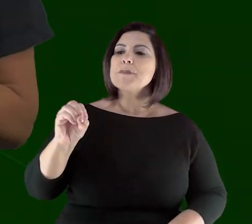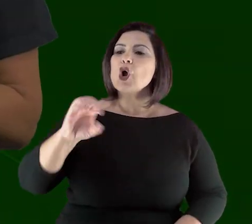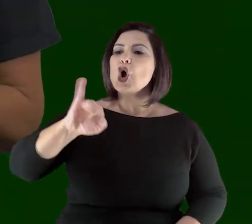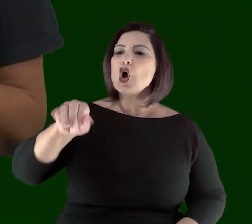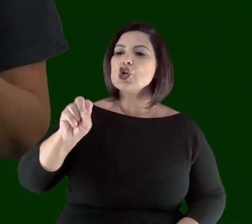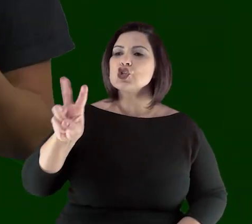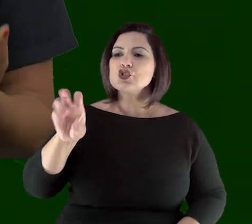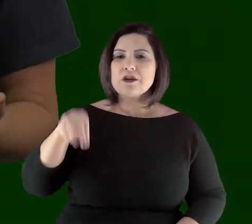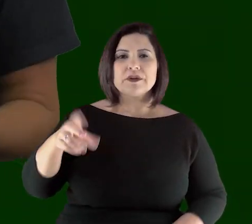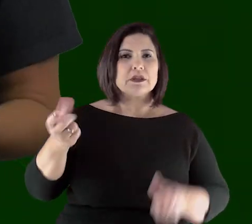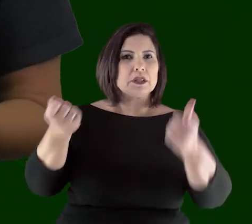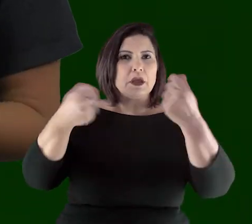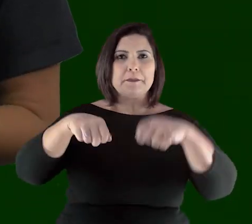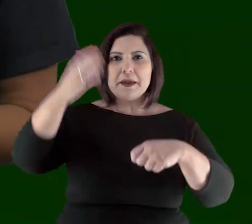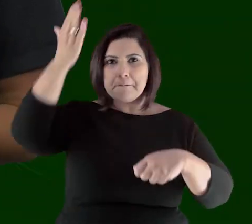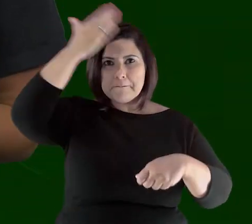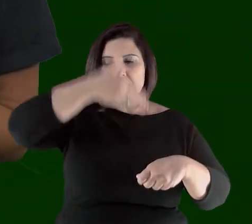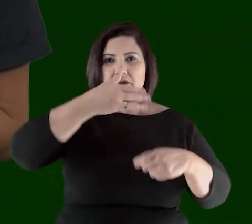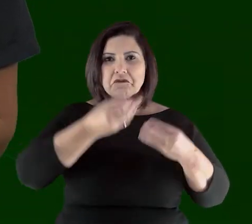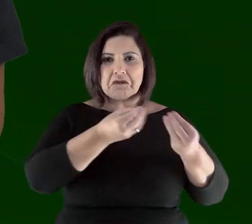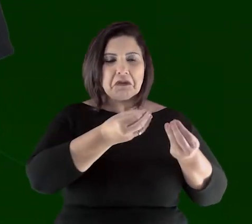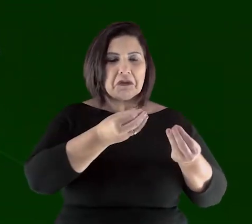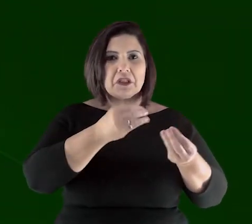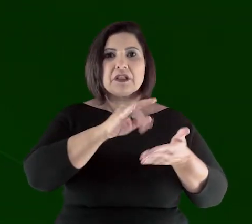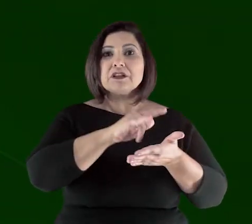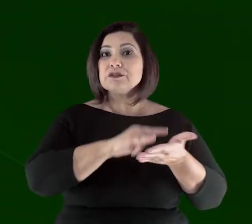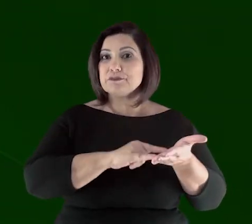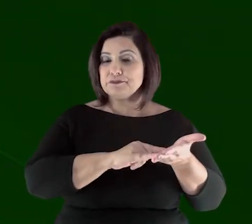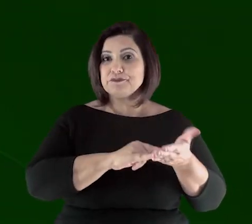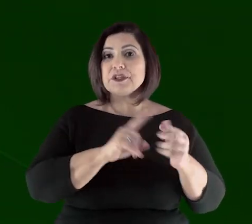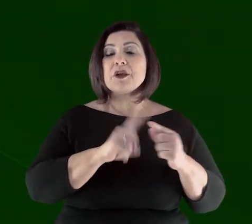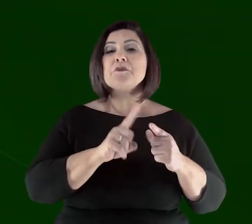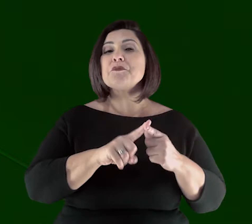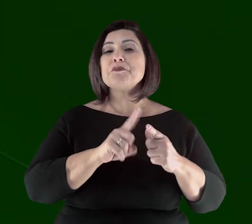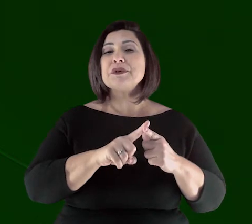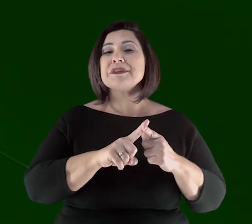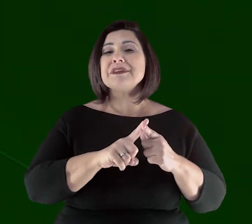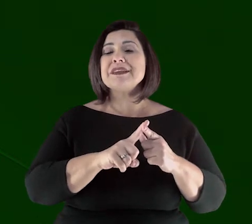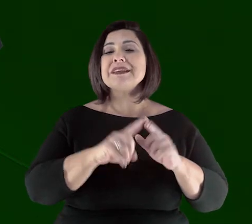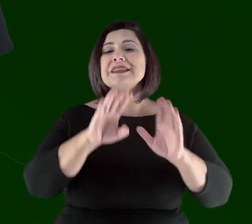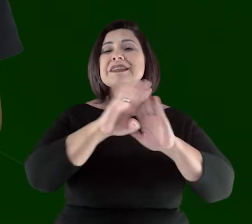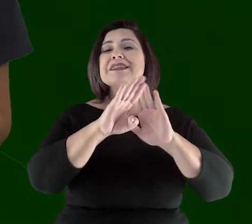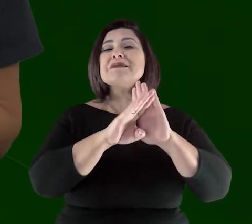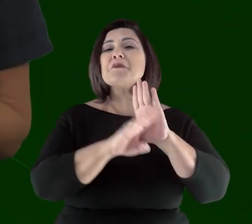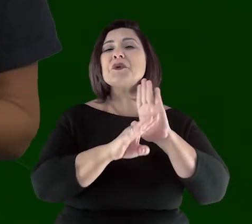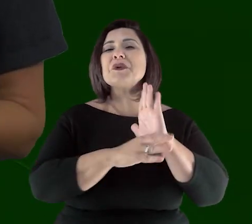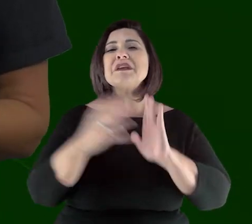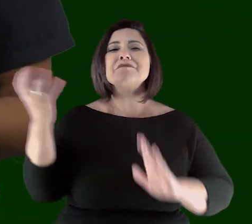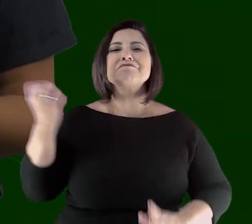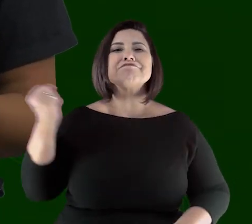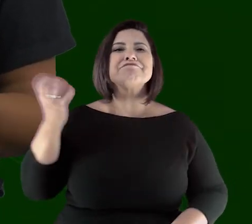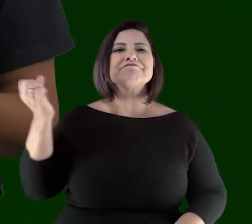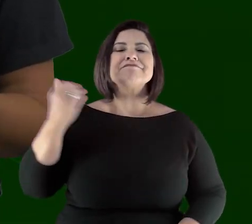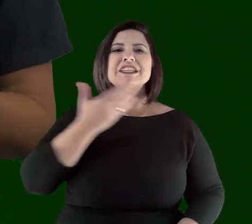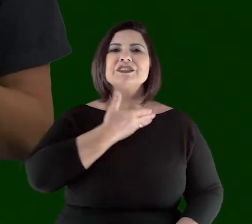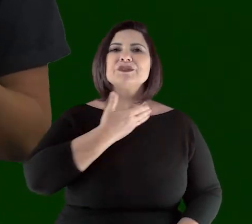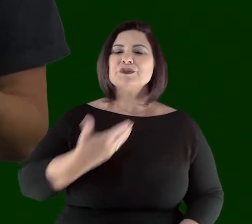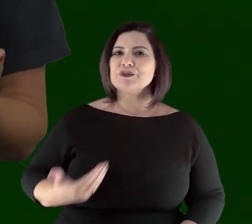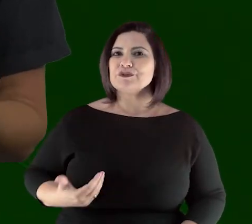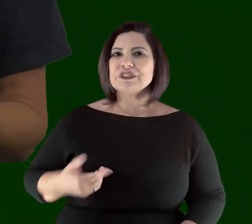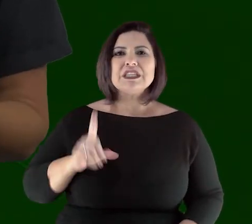Bom, e se a renda da família for gerada hoje por programas como Agente Jovem, Bolsa